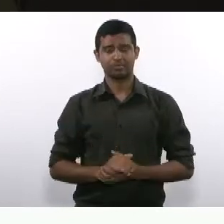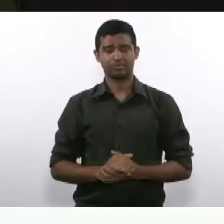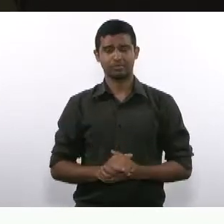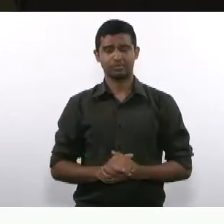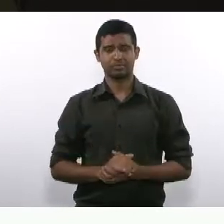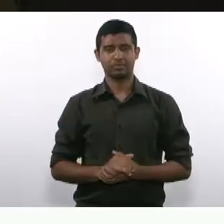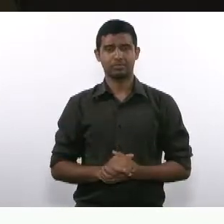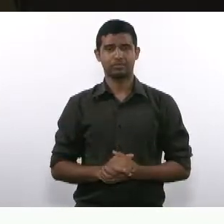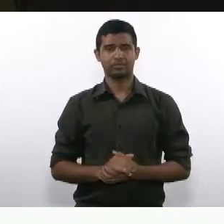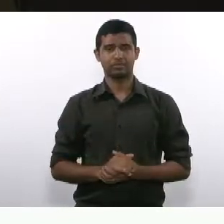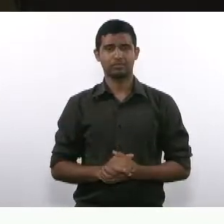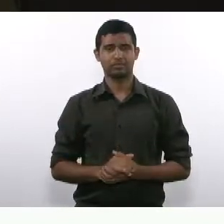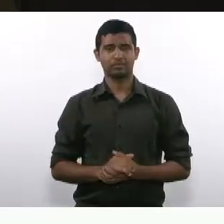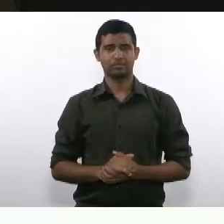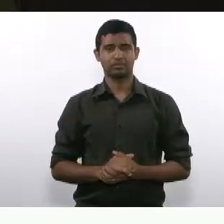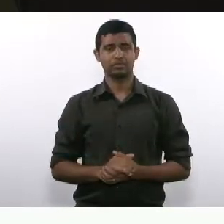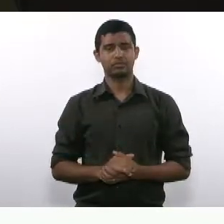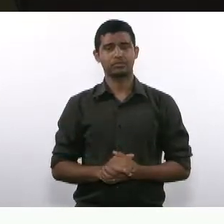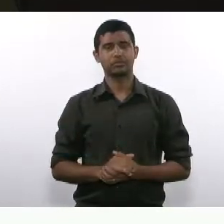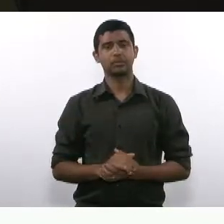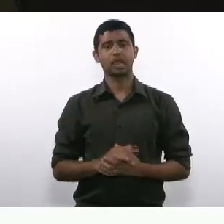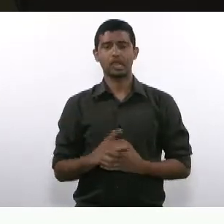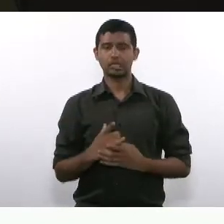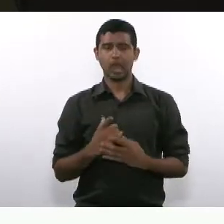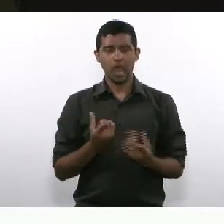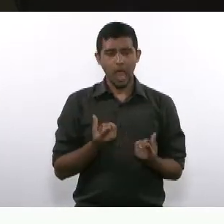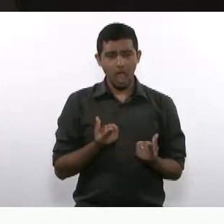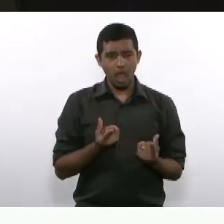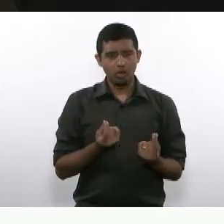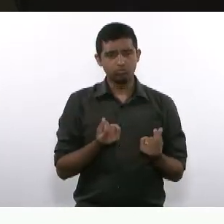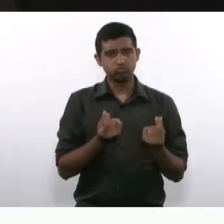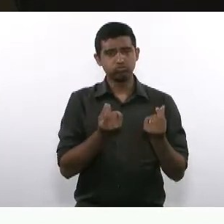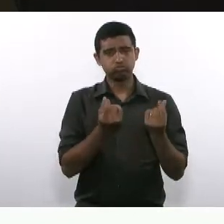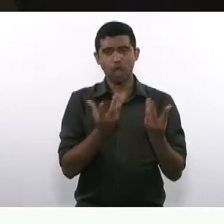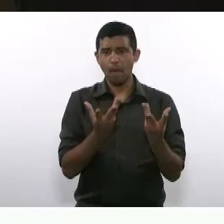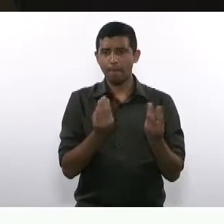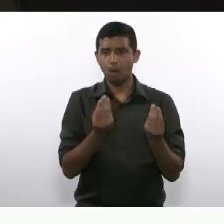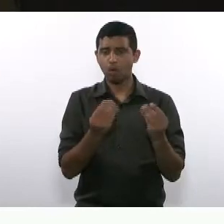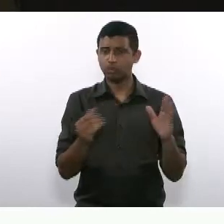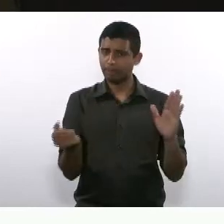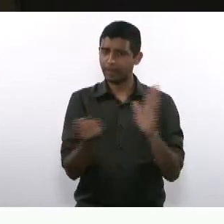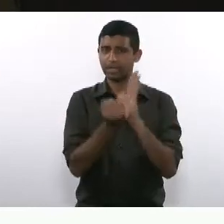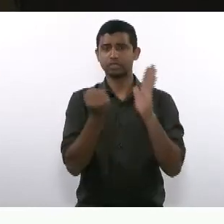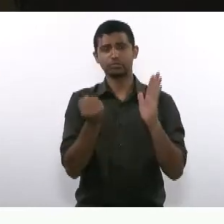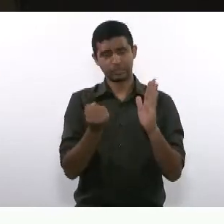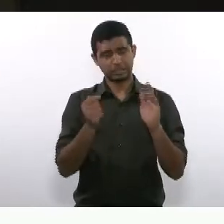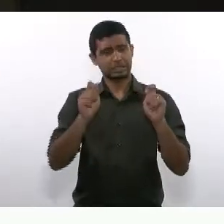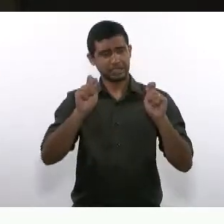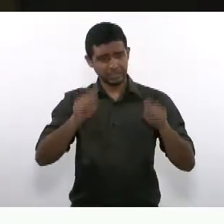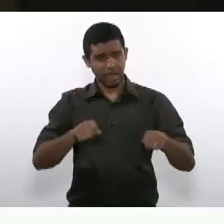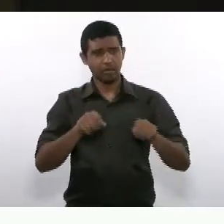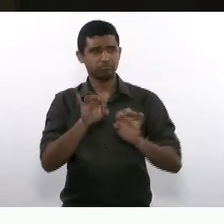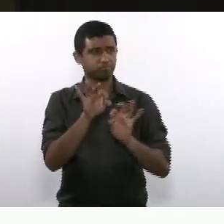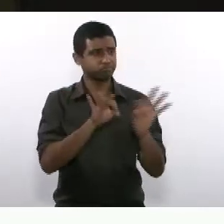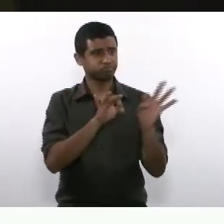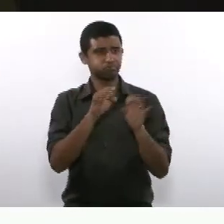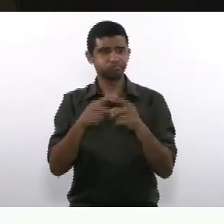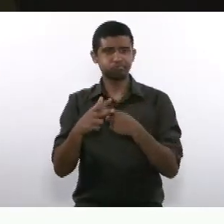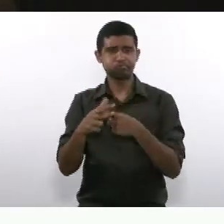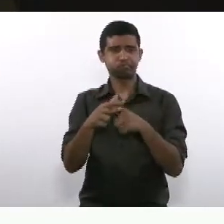riqueza em termos de patrimônio, entendeu? Que pode ser restaurado, que está